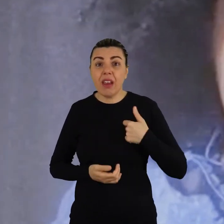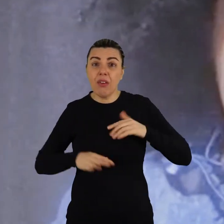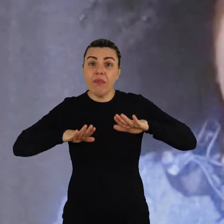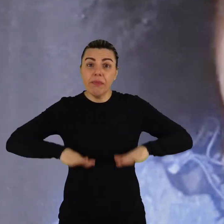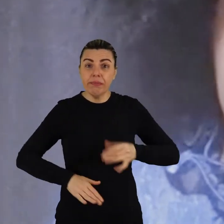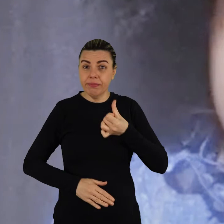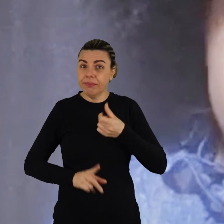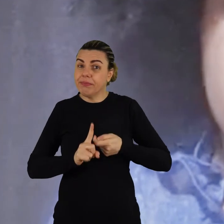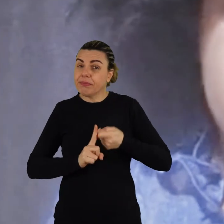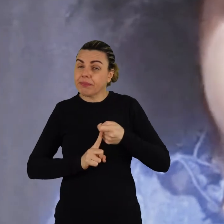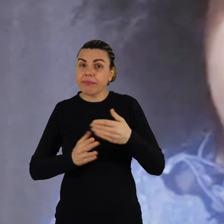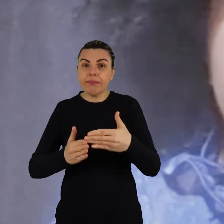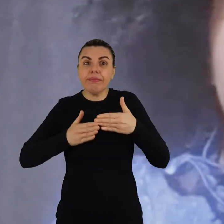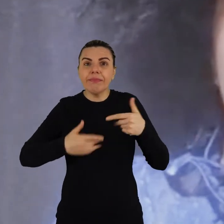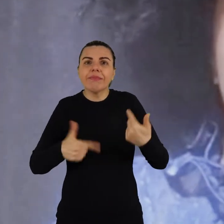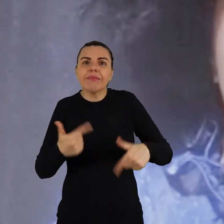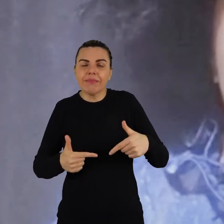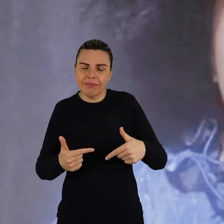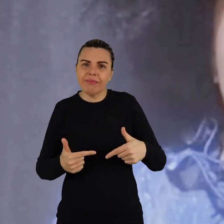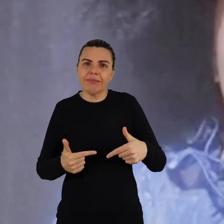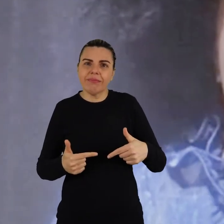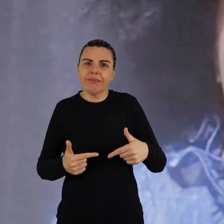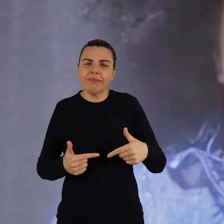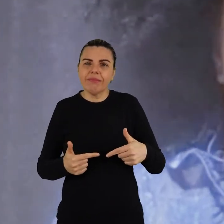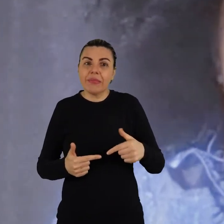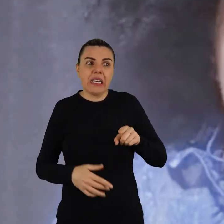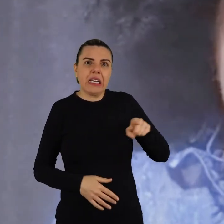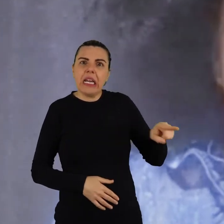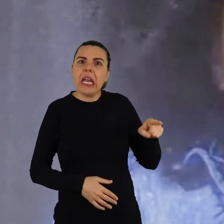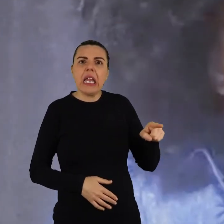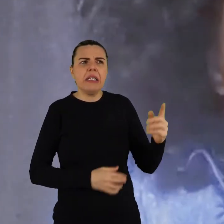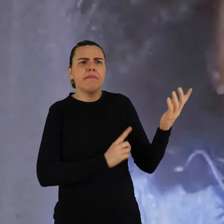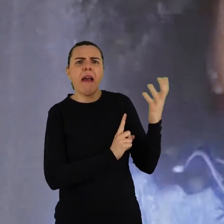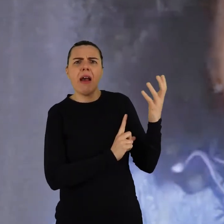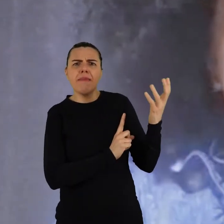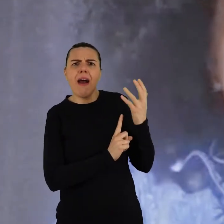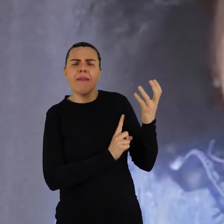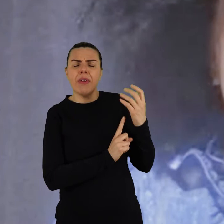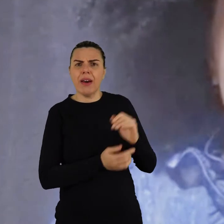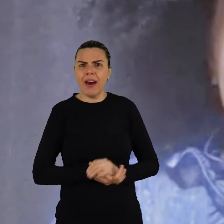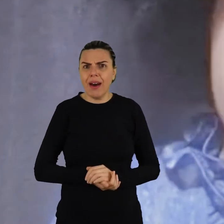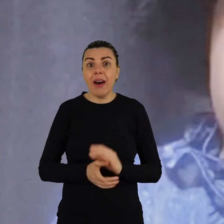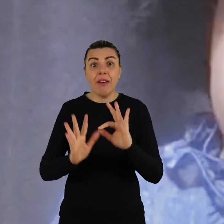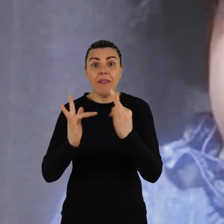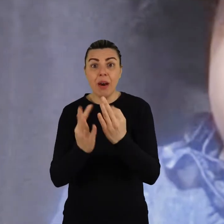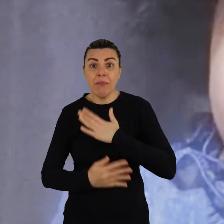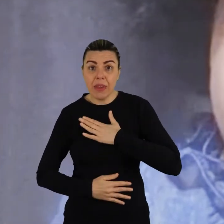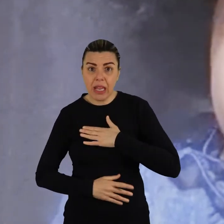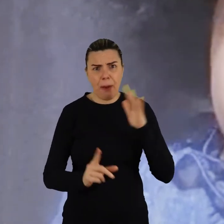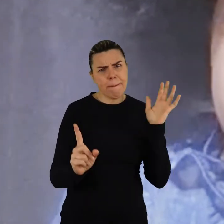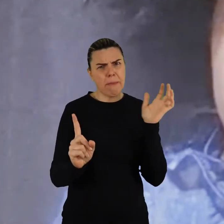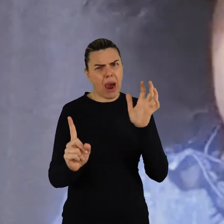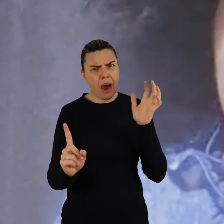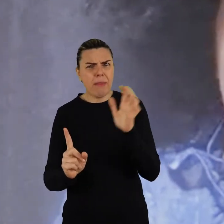ficar 6 meses afastada do meu trabalho. O Jota ficou me ameaçando a minha